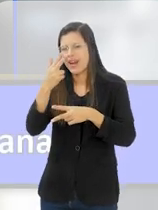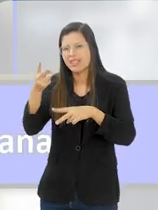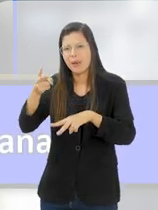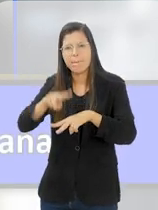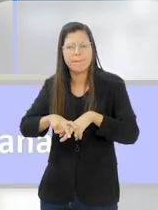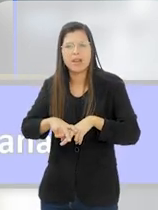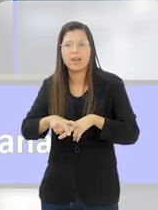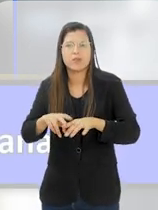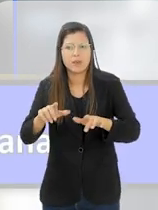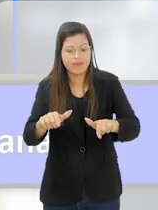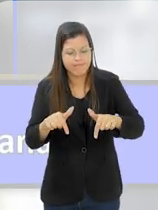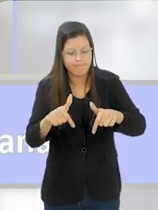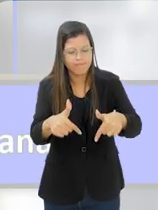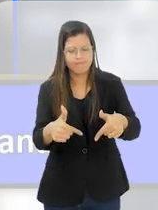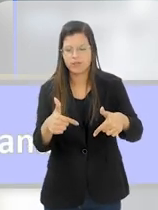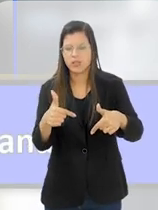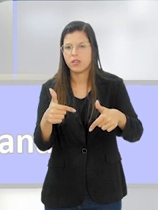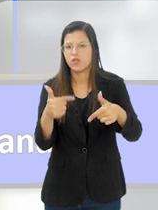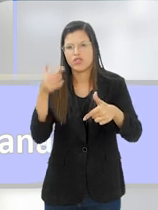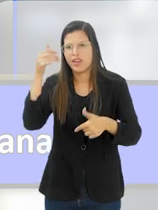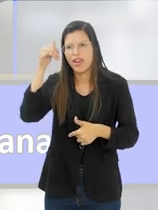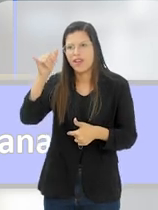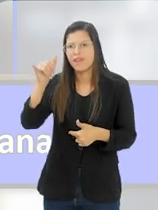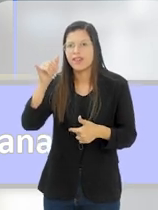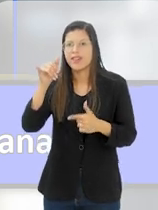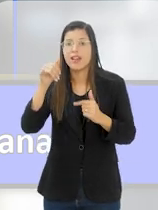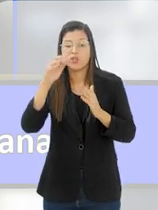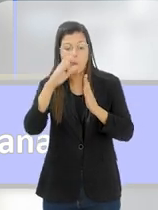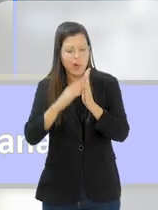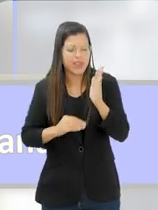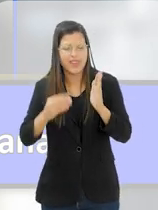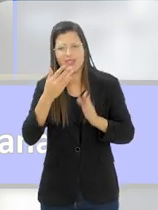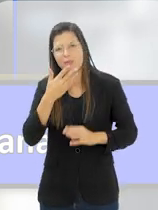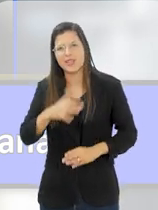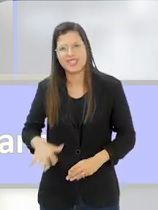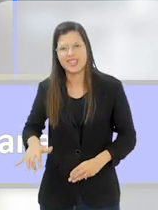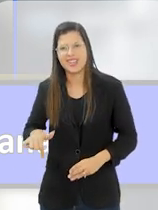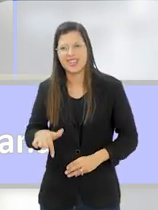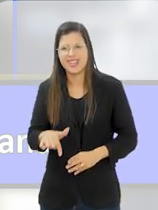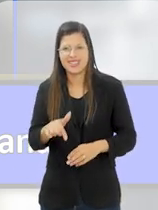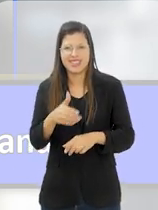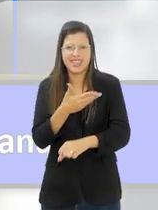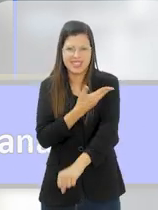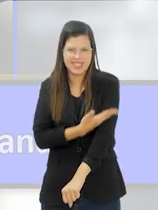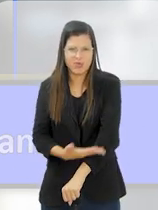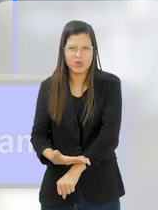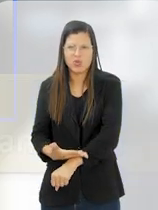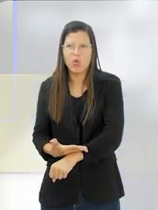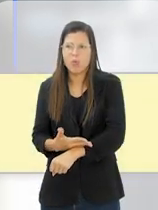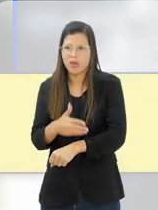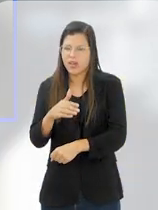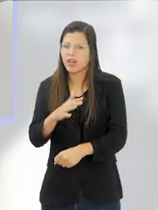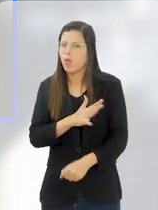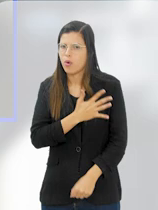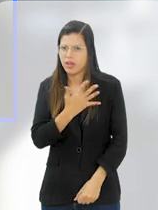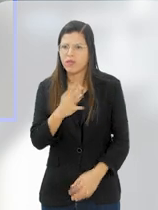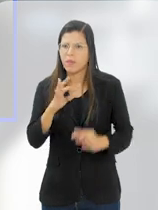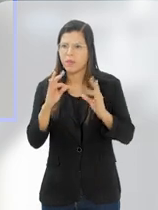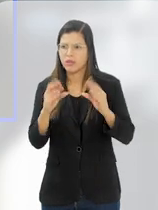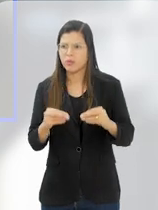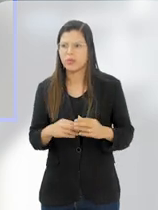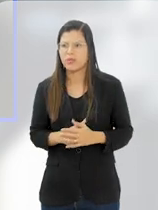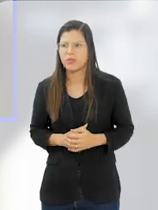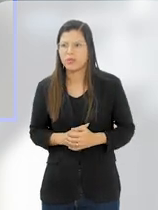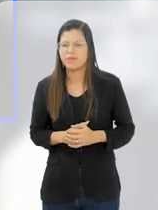poder dar esse passo no sentido de não nos tornarmos espelhos, né, para eles em relação a esse hábito que definitivamente é terrível para todo